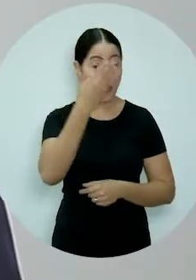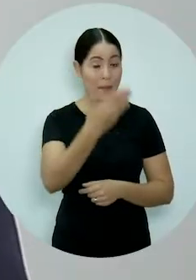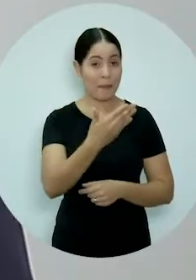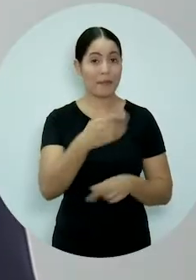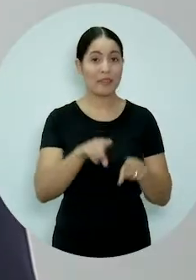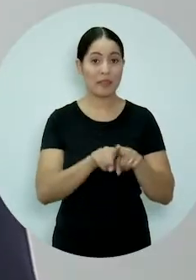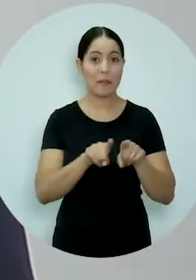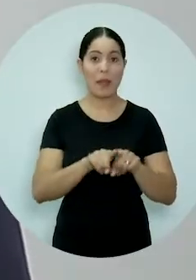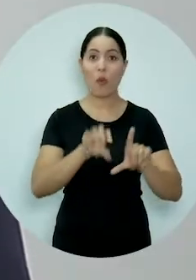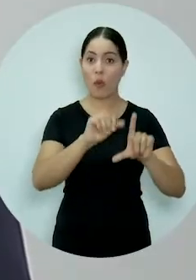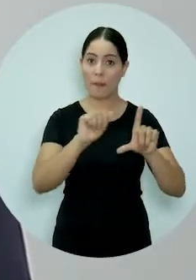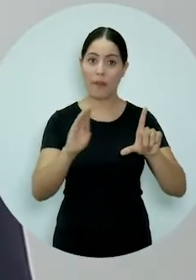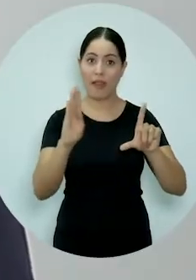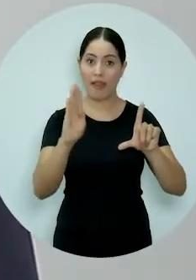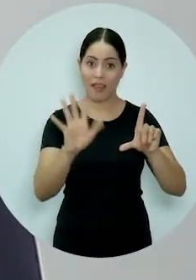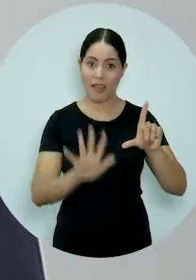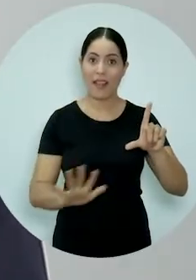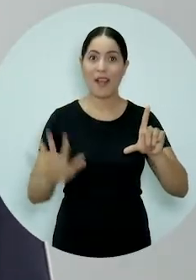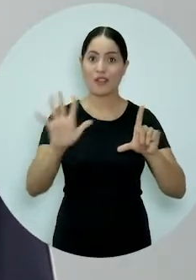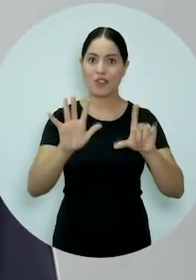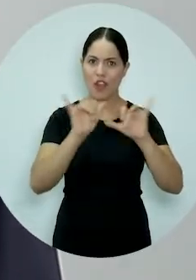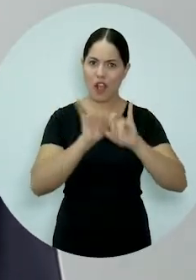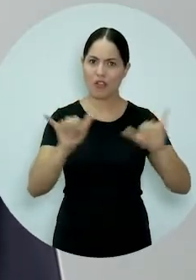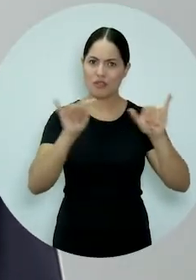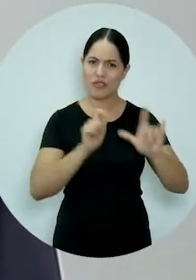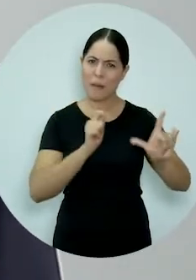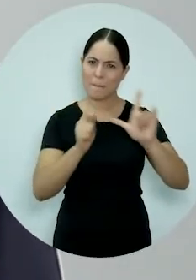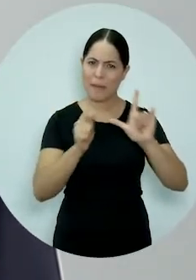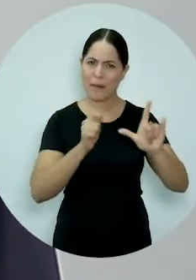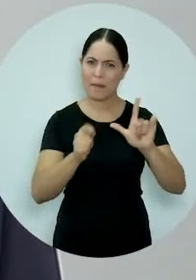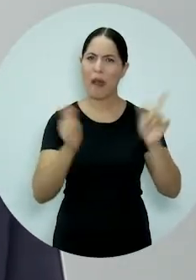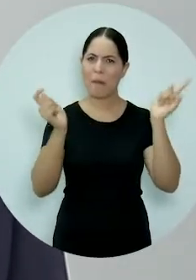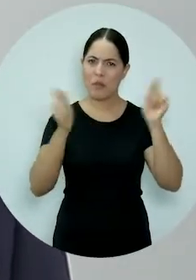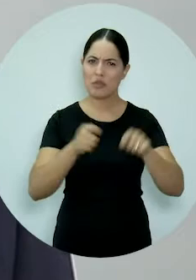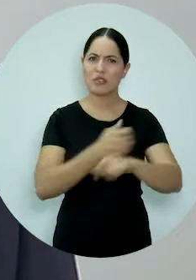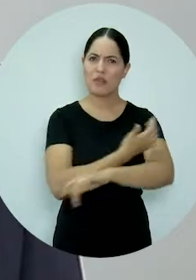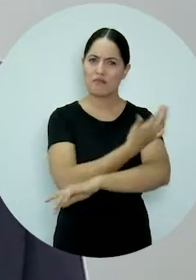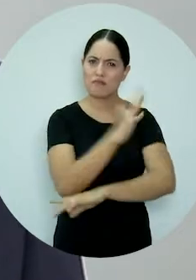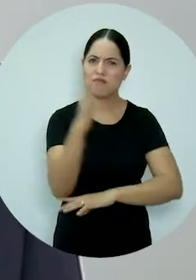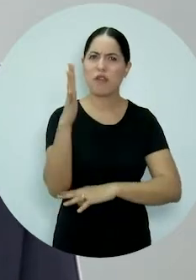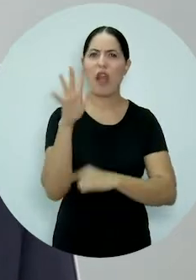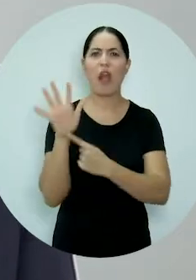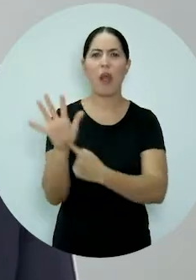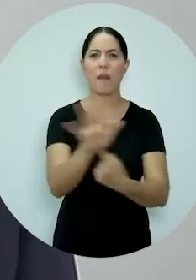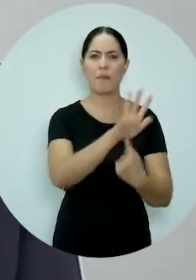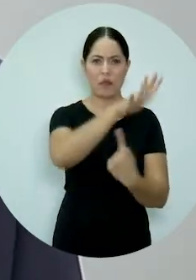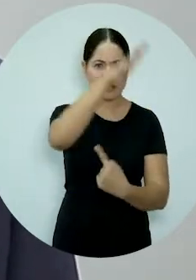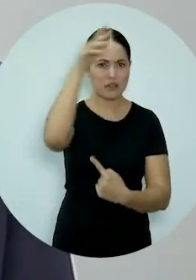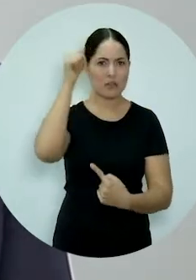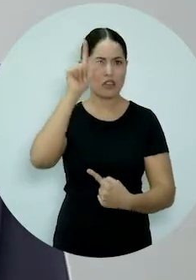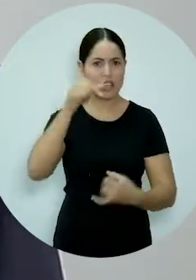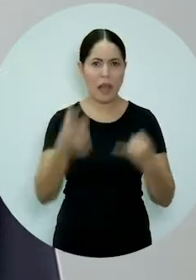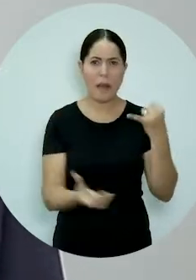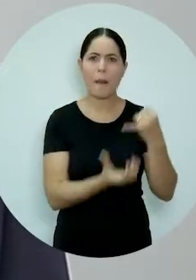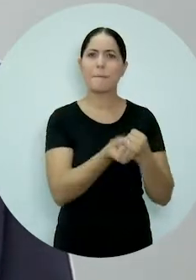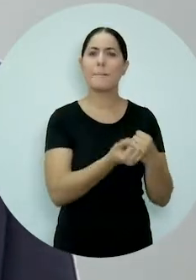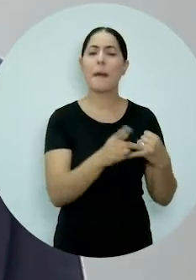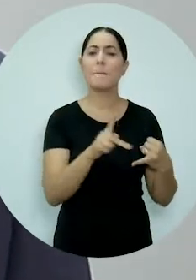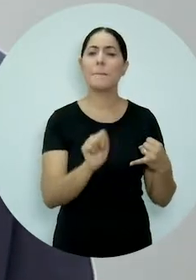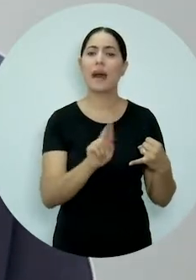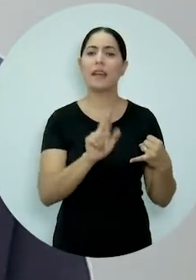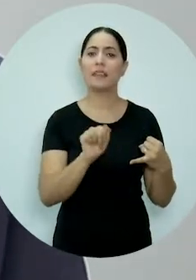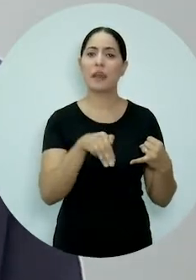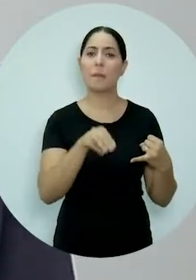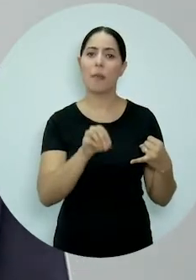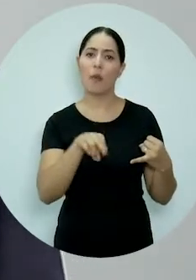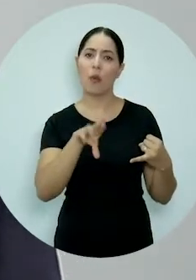Obrigado especialmente ao OAB Nacional por dar voz e visibilidade para a nossa Amazônia, para a floresta, que é um patrimônio, repito, não